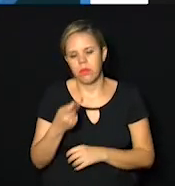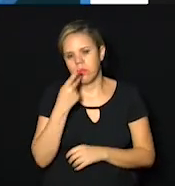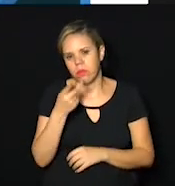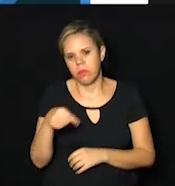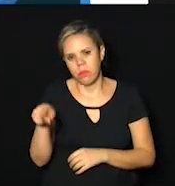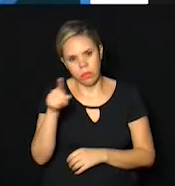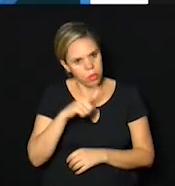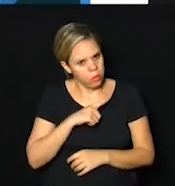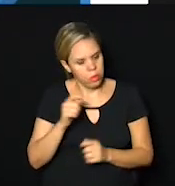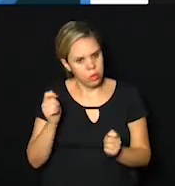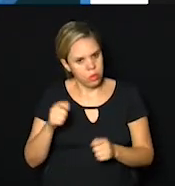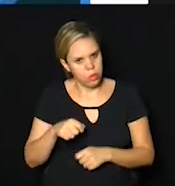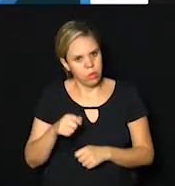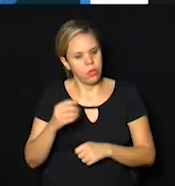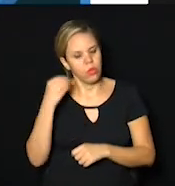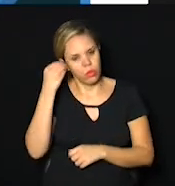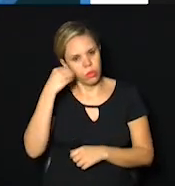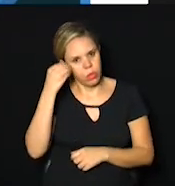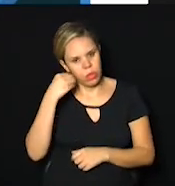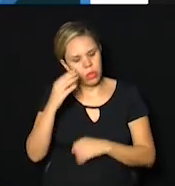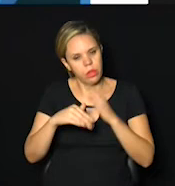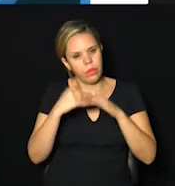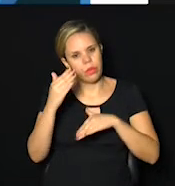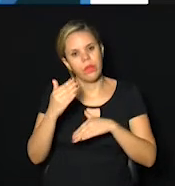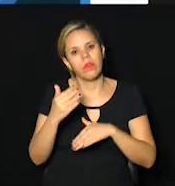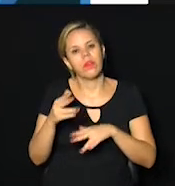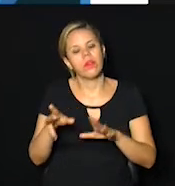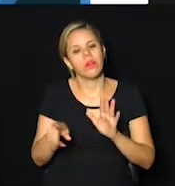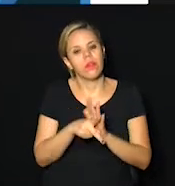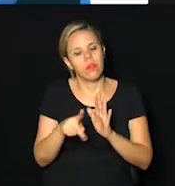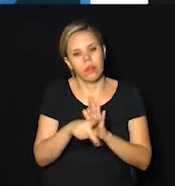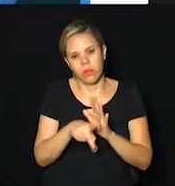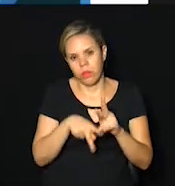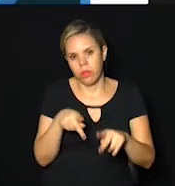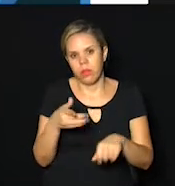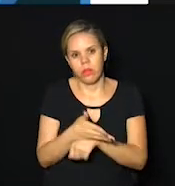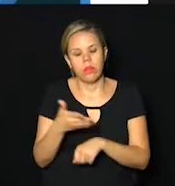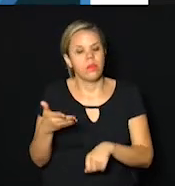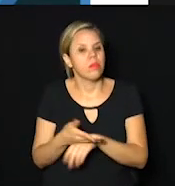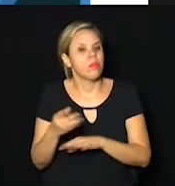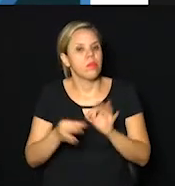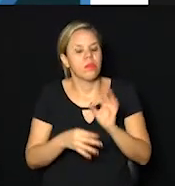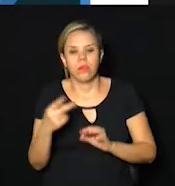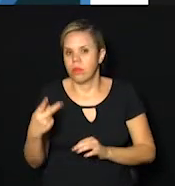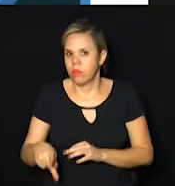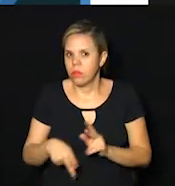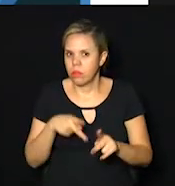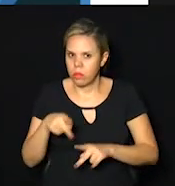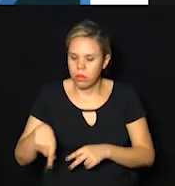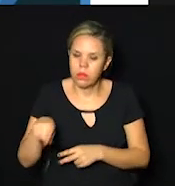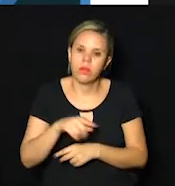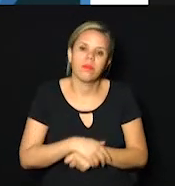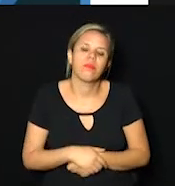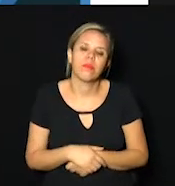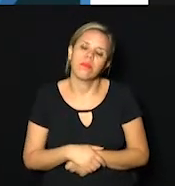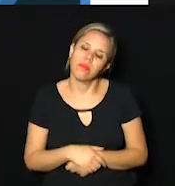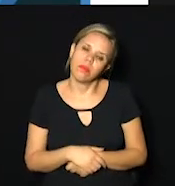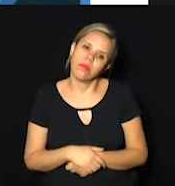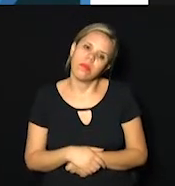ter competência no desenvolvimento da noção de pertencimento. Quando as pessoas estiverem